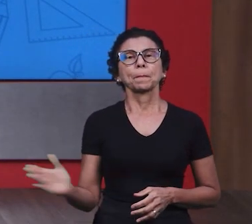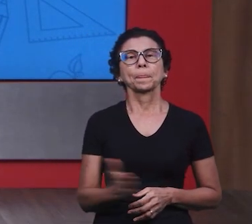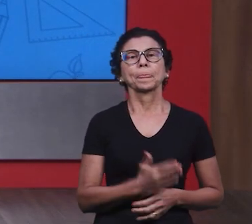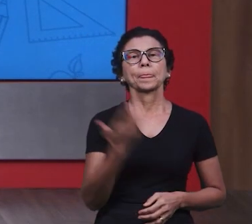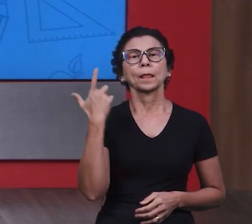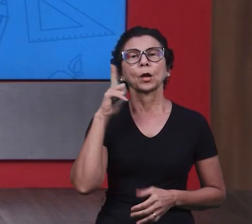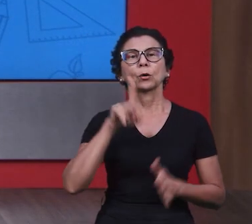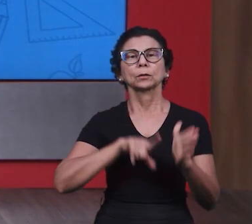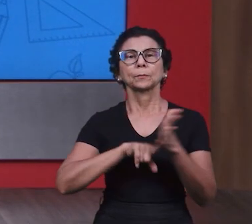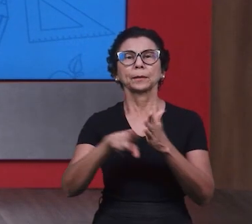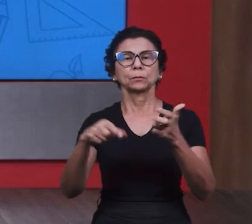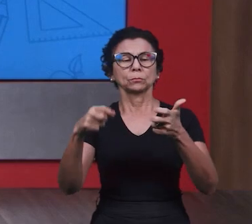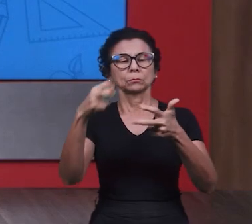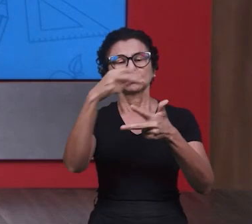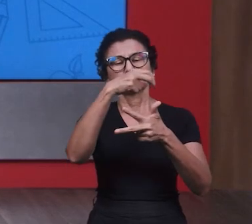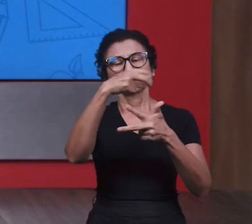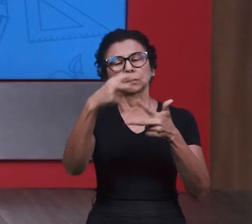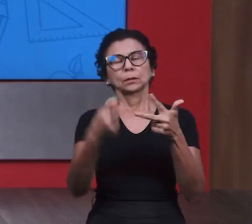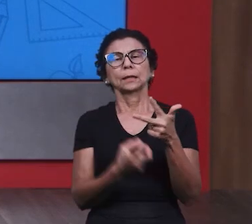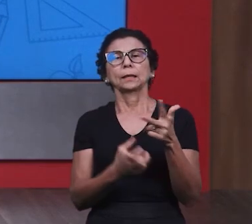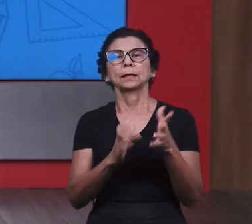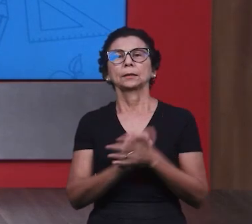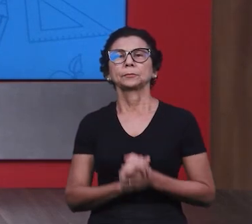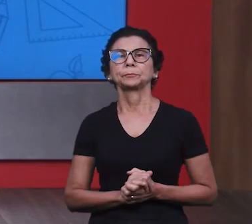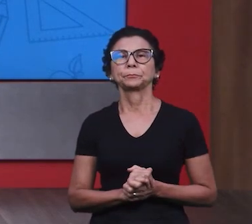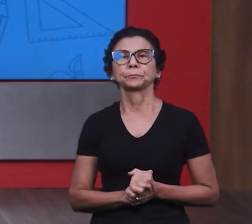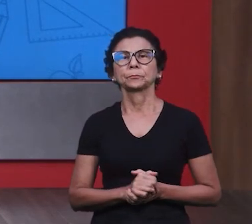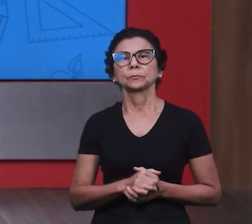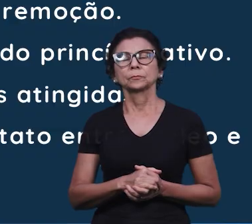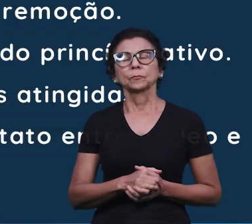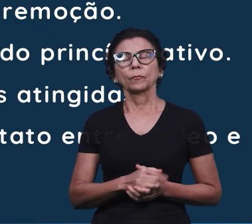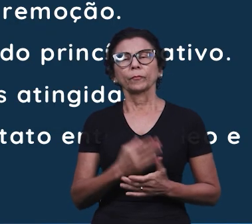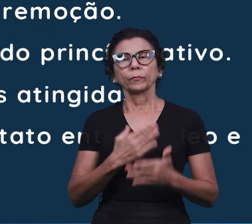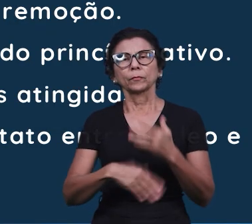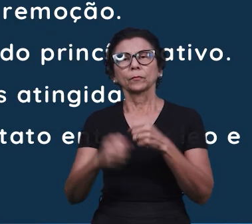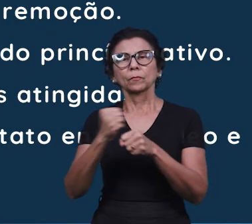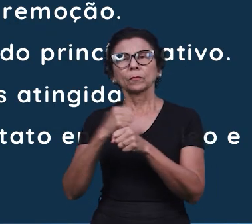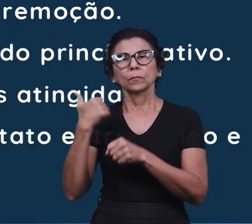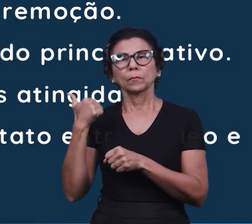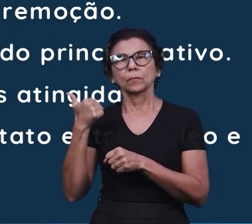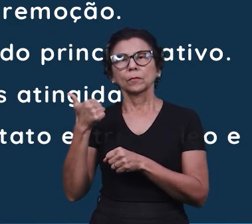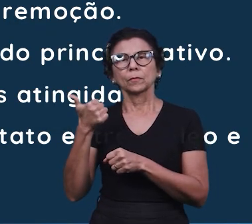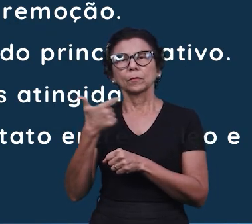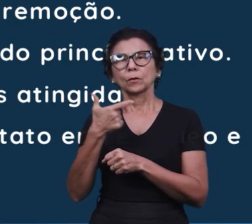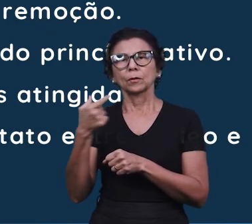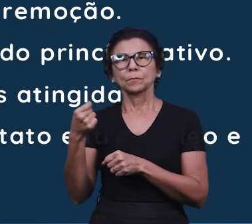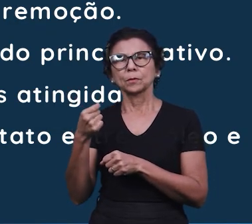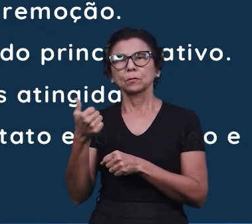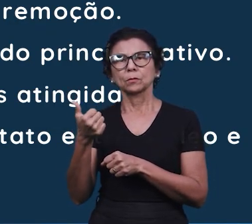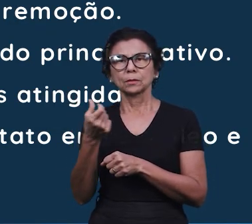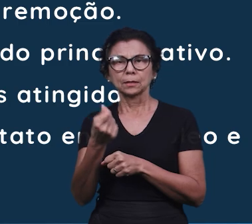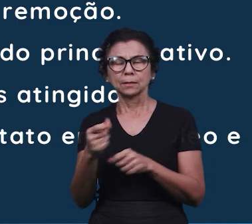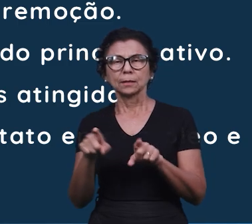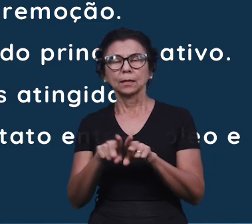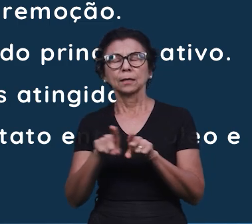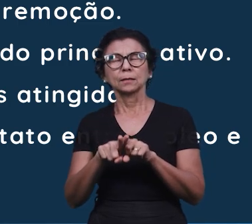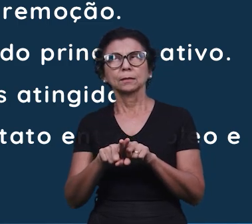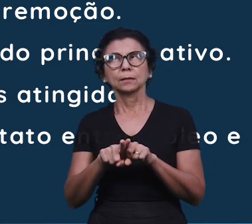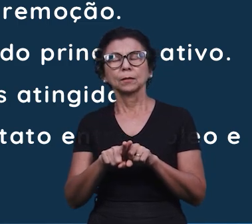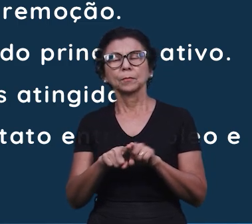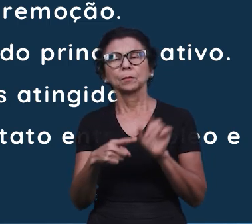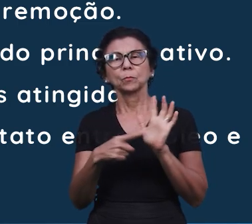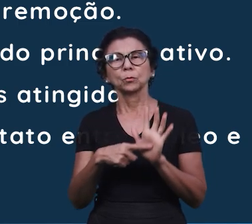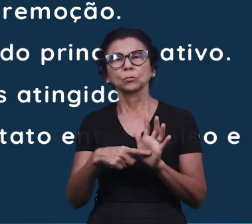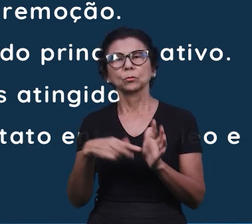A anterior foi 2016, agora 2015. Ele fala assim, ó. Em sua formulação,